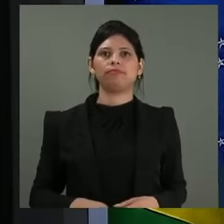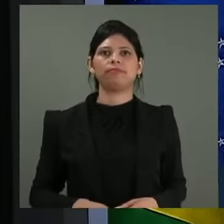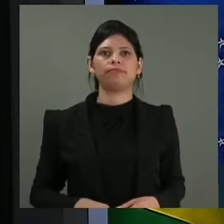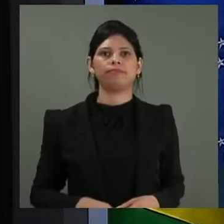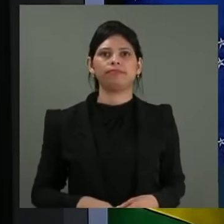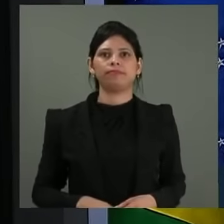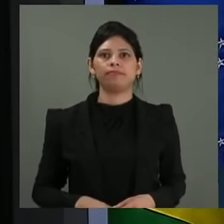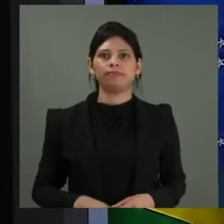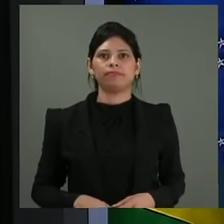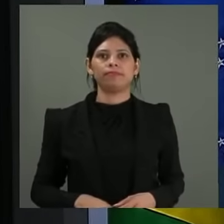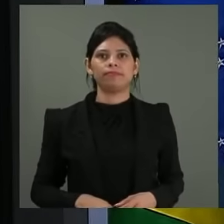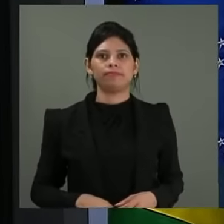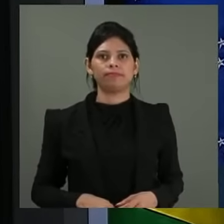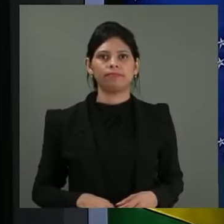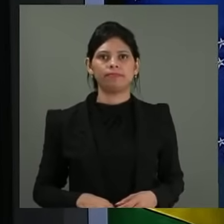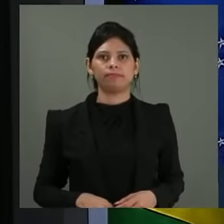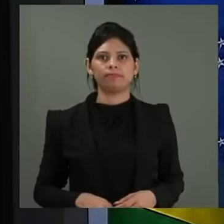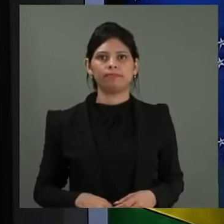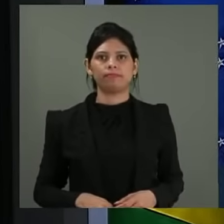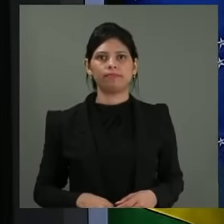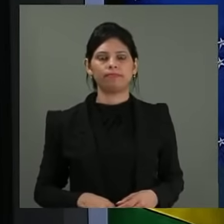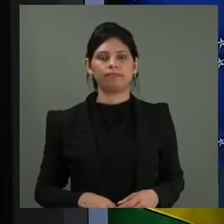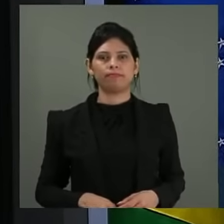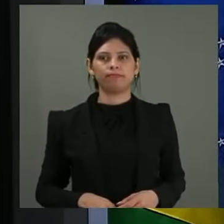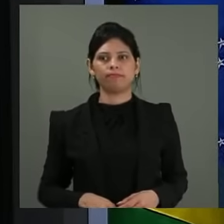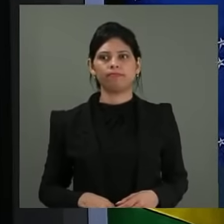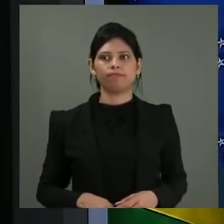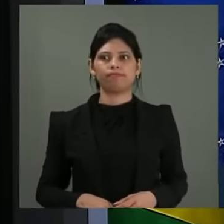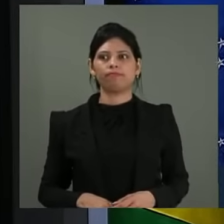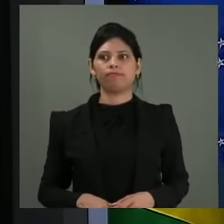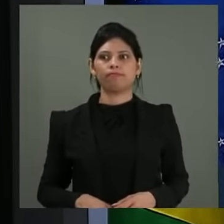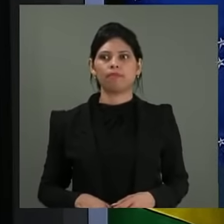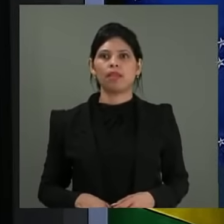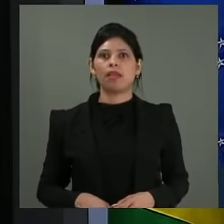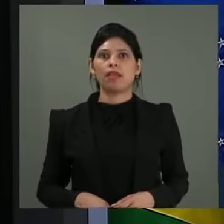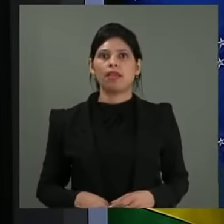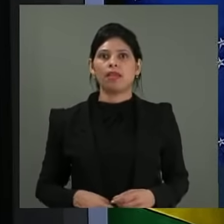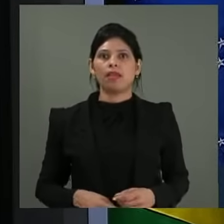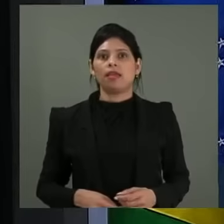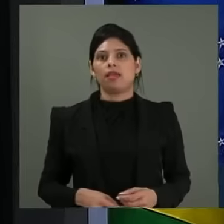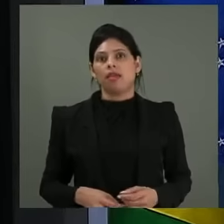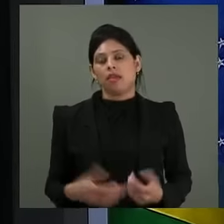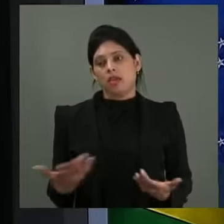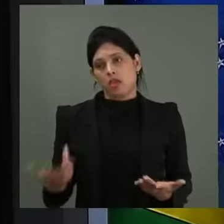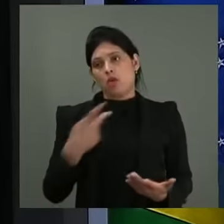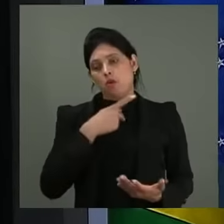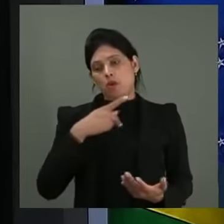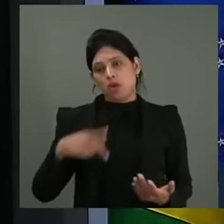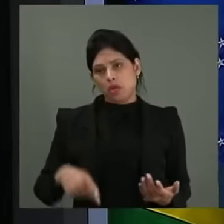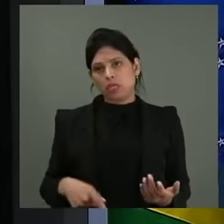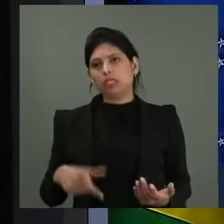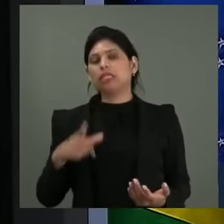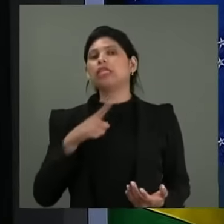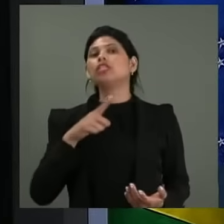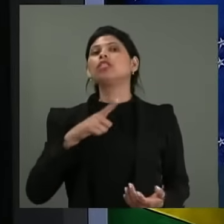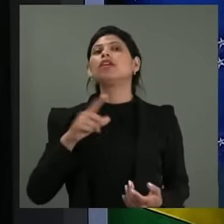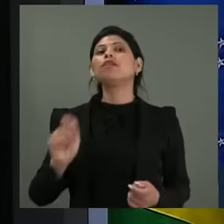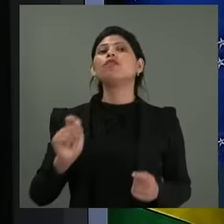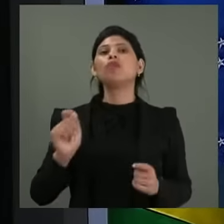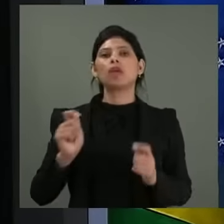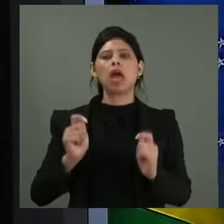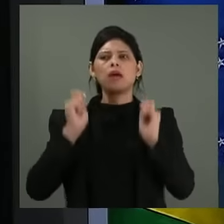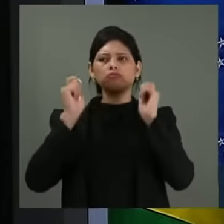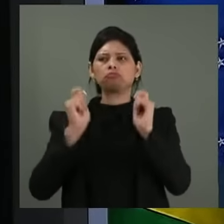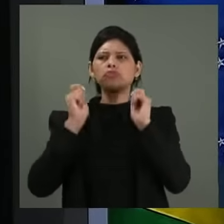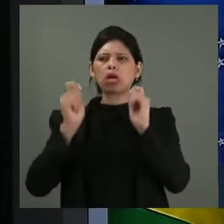Olha, senhor presidente, em toda a história do STF, nunca se viu tanto ativismo judicial, que levou um ministro